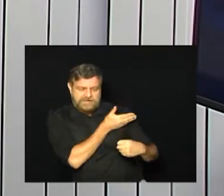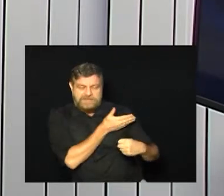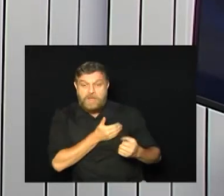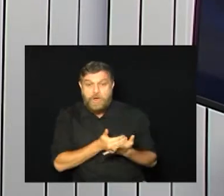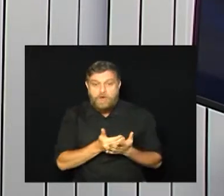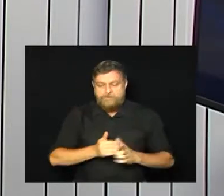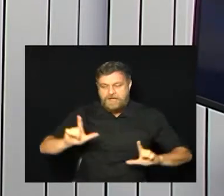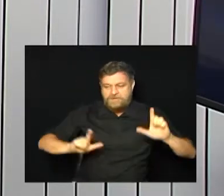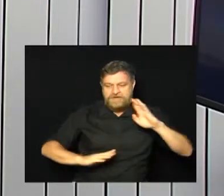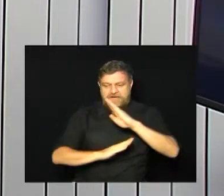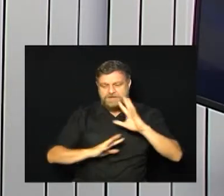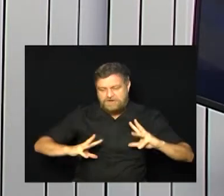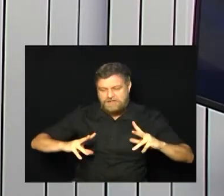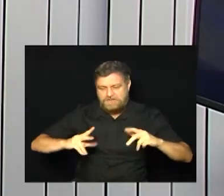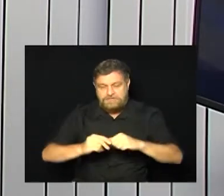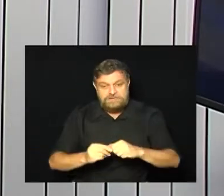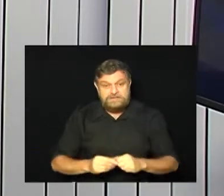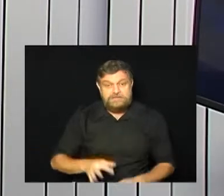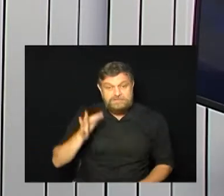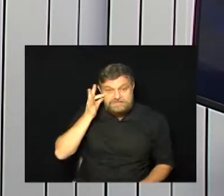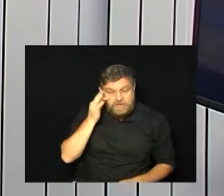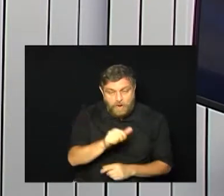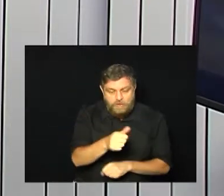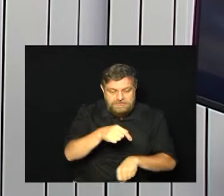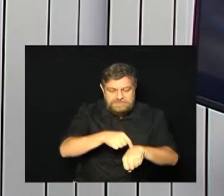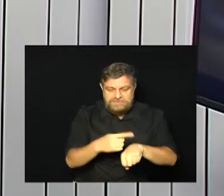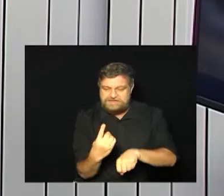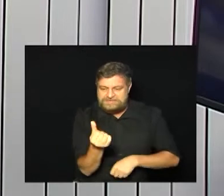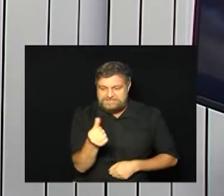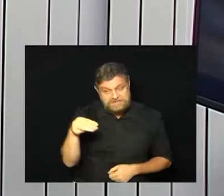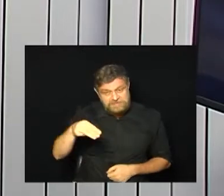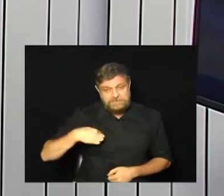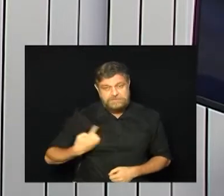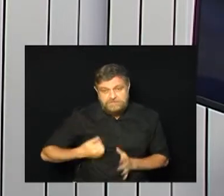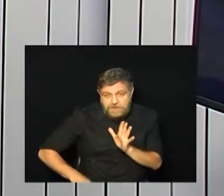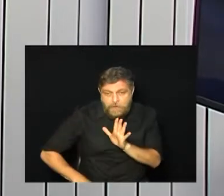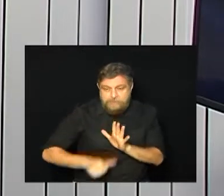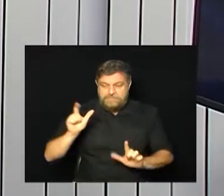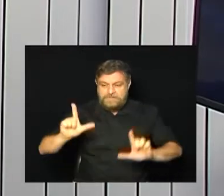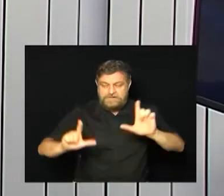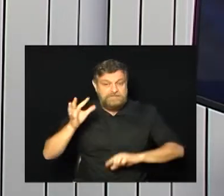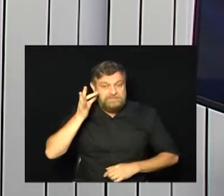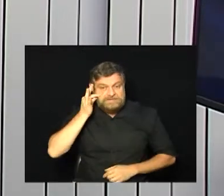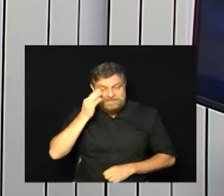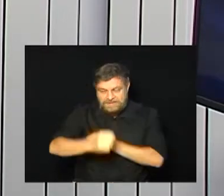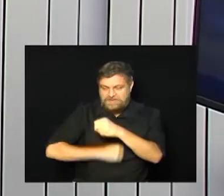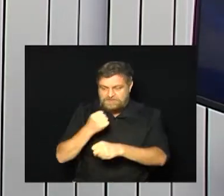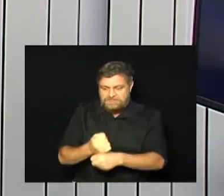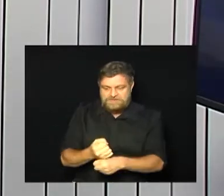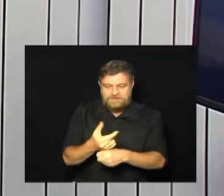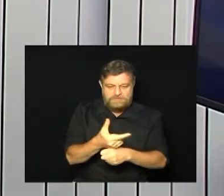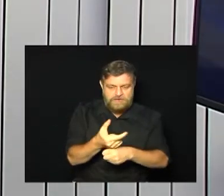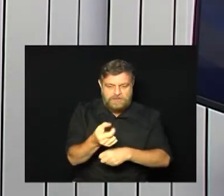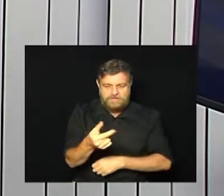Total ao vivo, 11 horas e 16 minutos. É o nosso primeiro programa ao vivo agora em 2022.